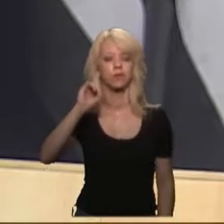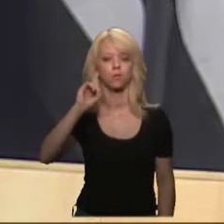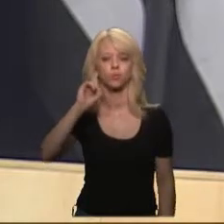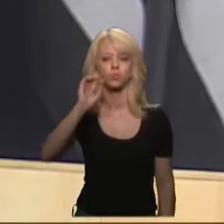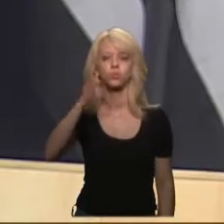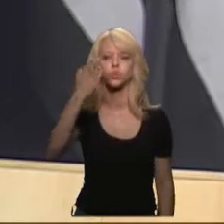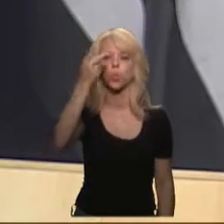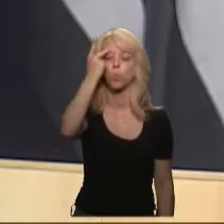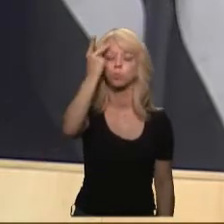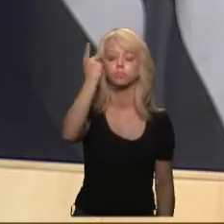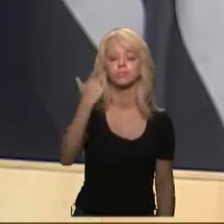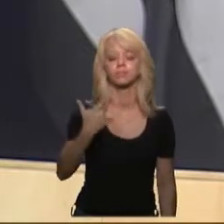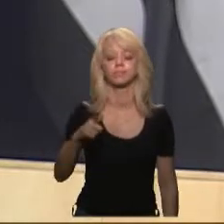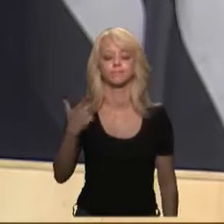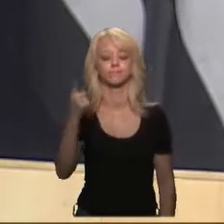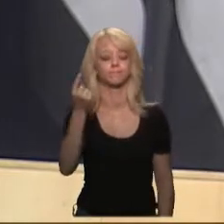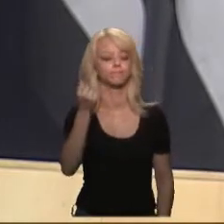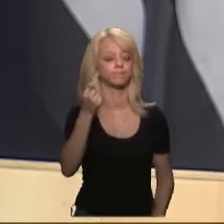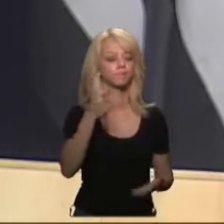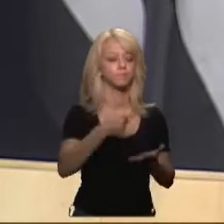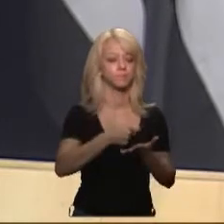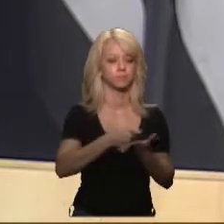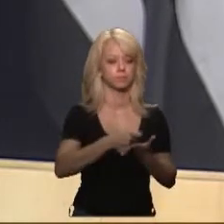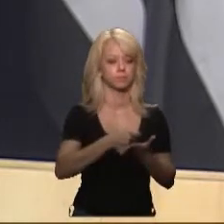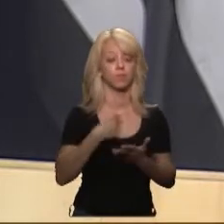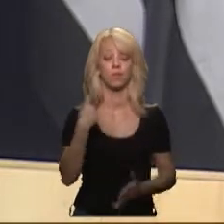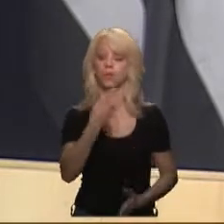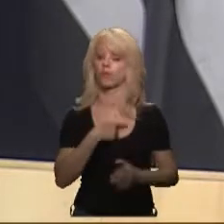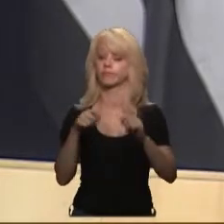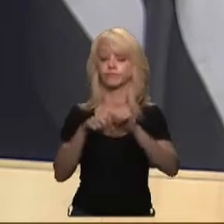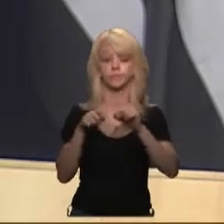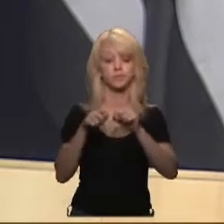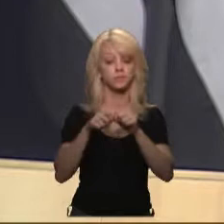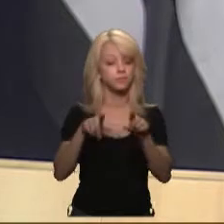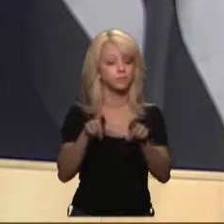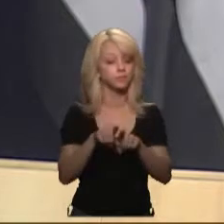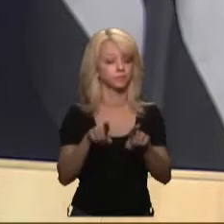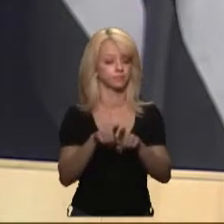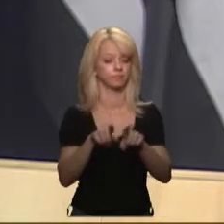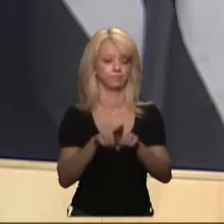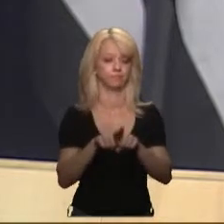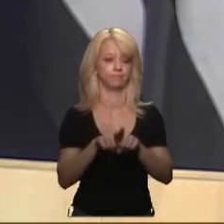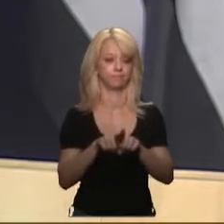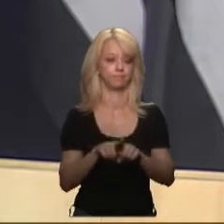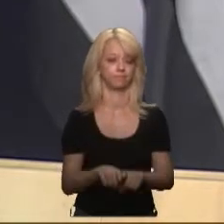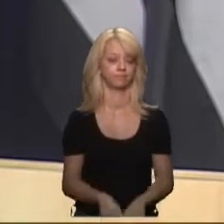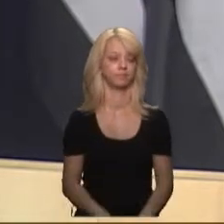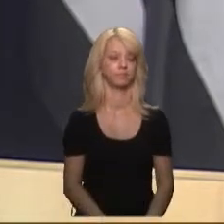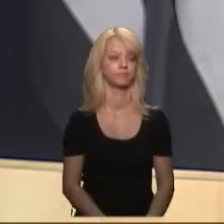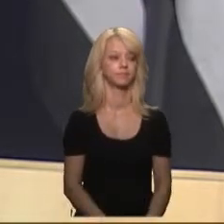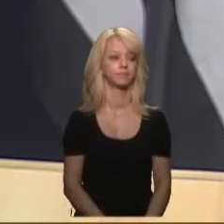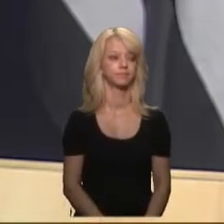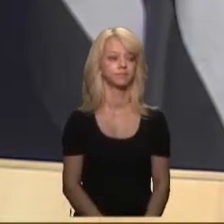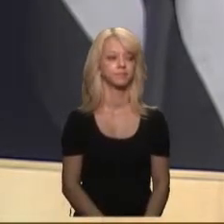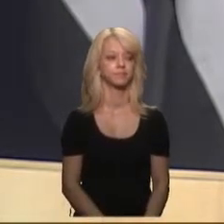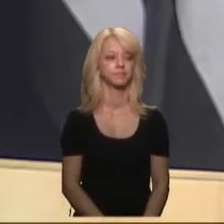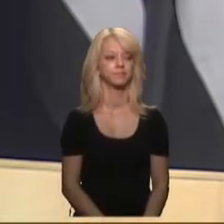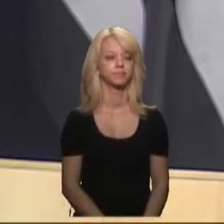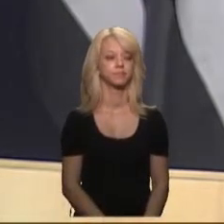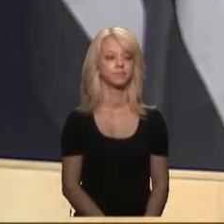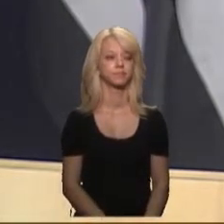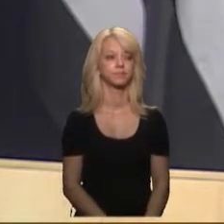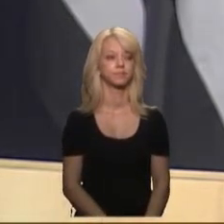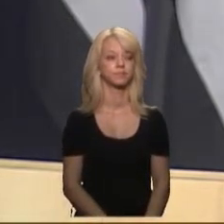comprovam a situação do momento, então por que não facilitar, né, a possibilidade da